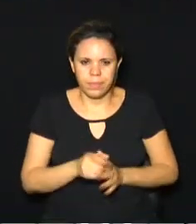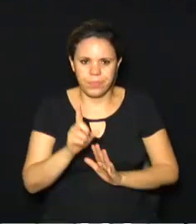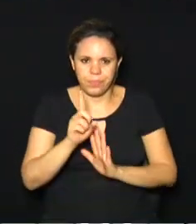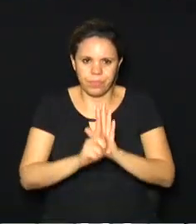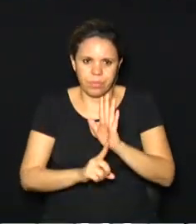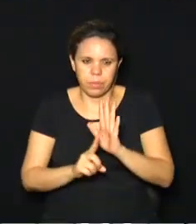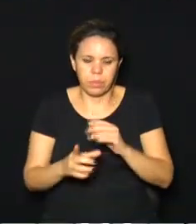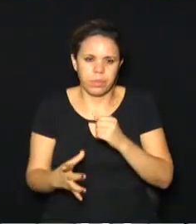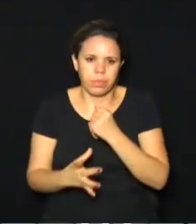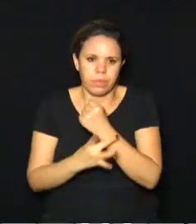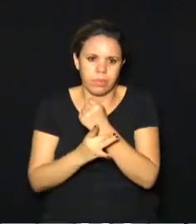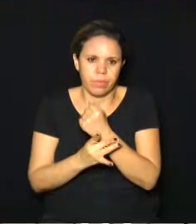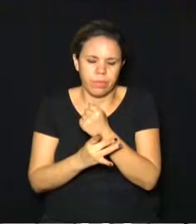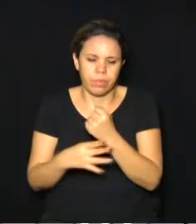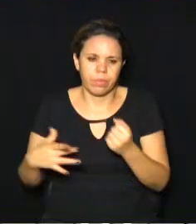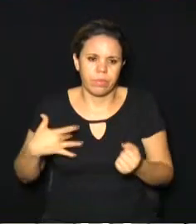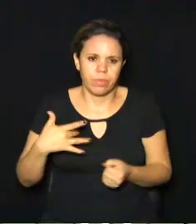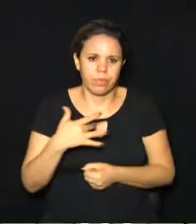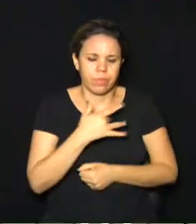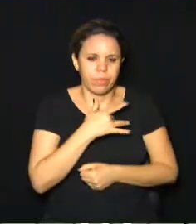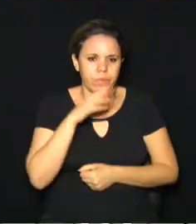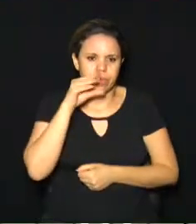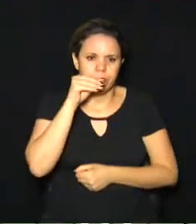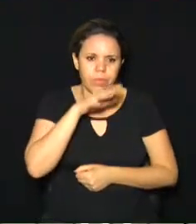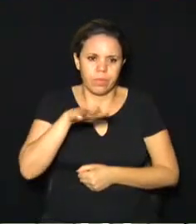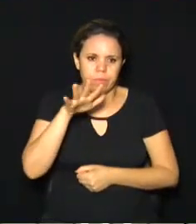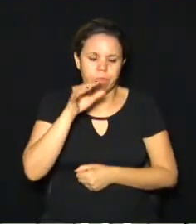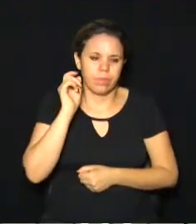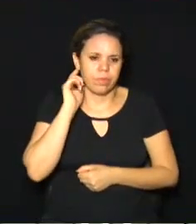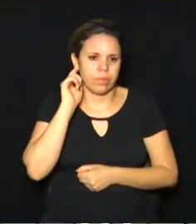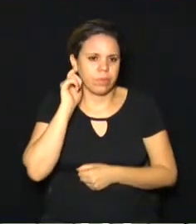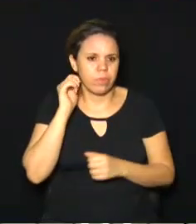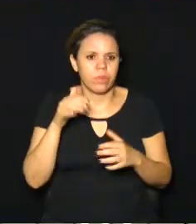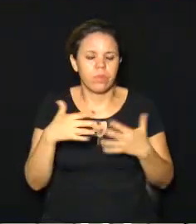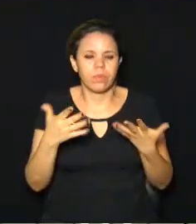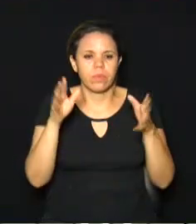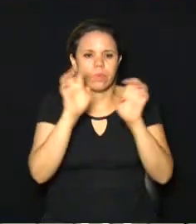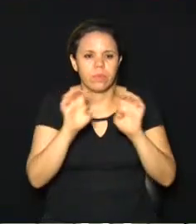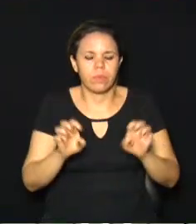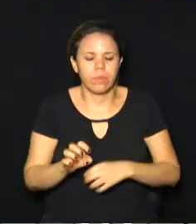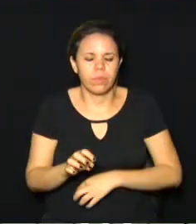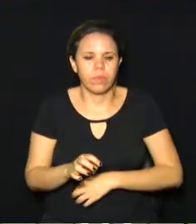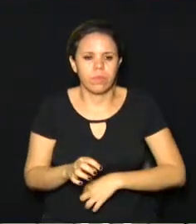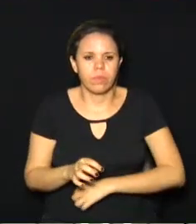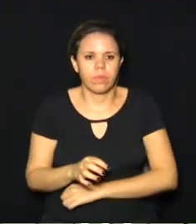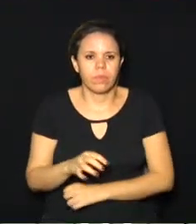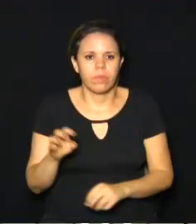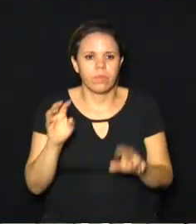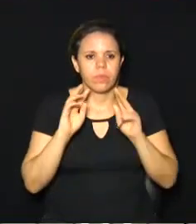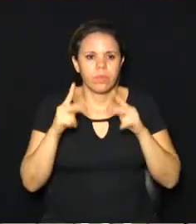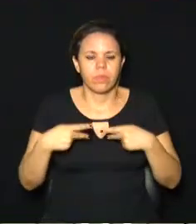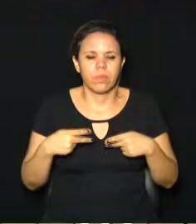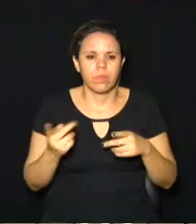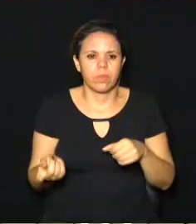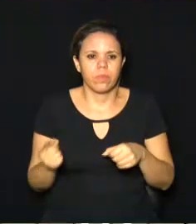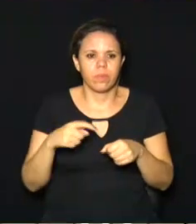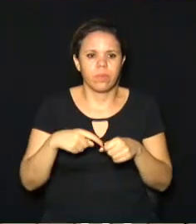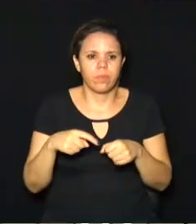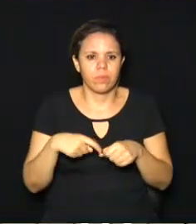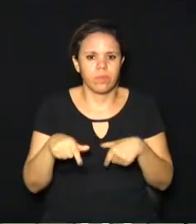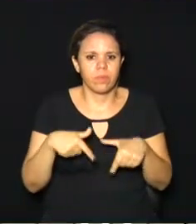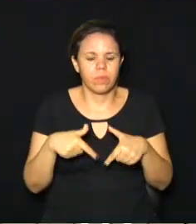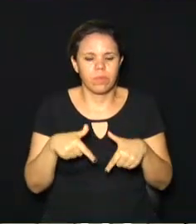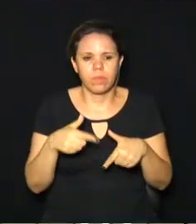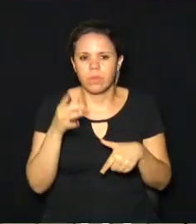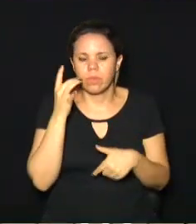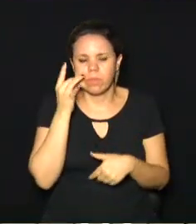direitos de segurança, de saúde desses servidores, né? Qual a estrutura física e humana que está sendo planejada para o retorno das atividades